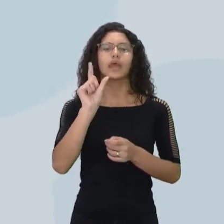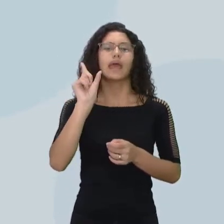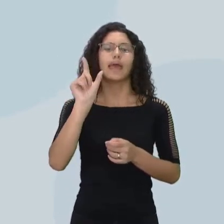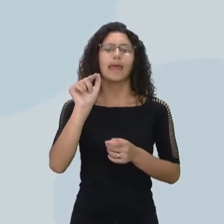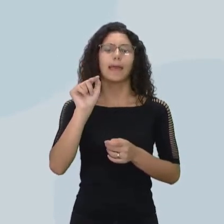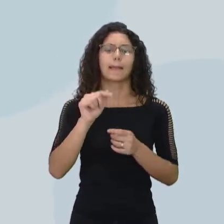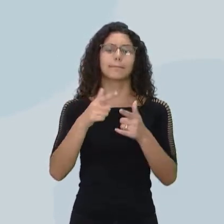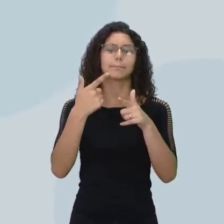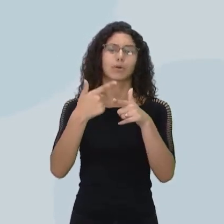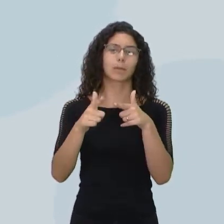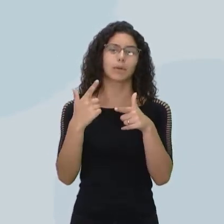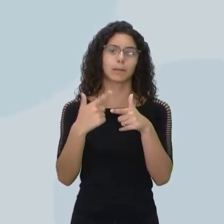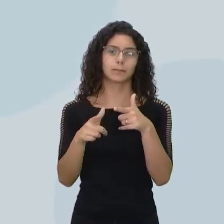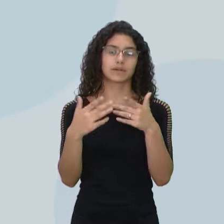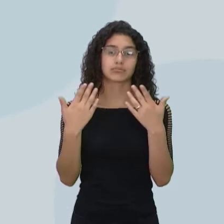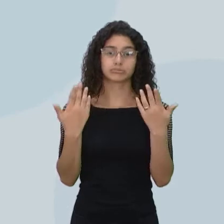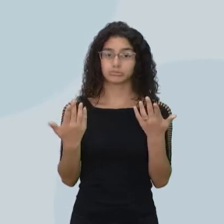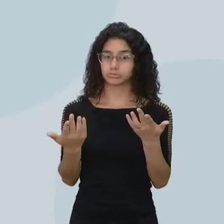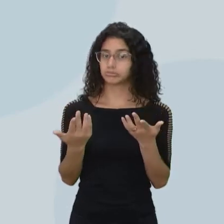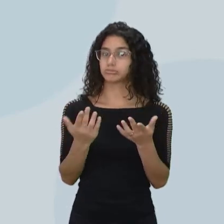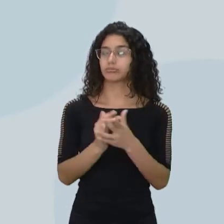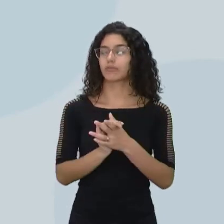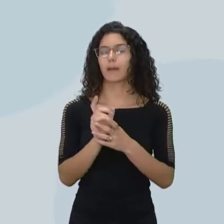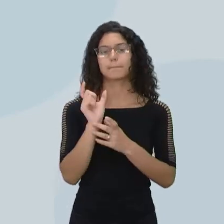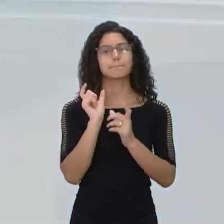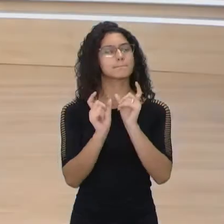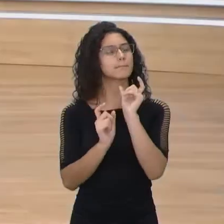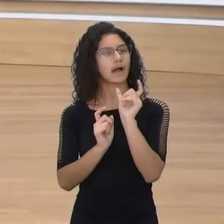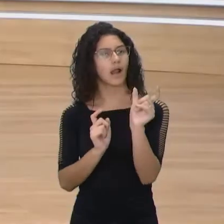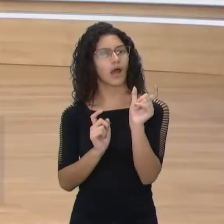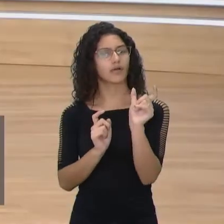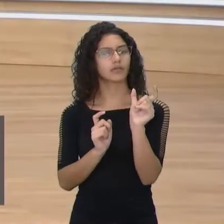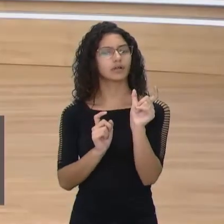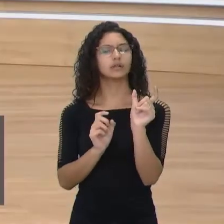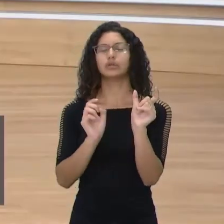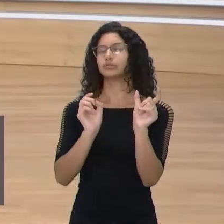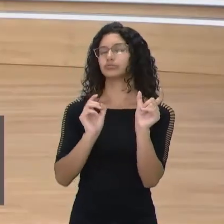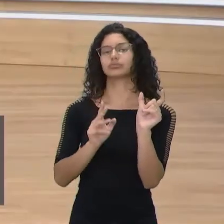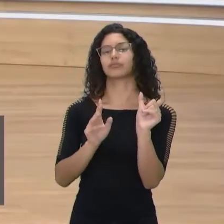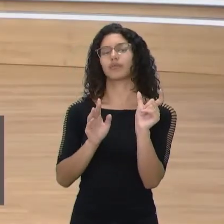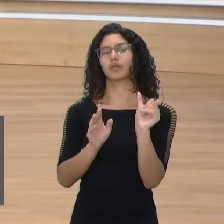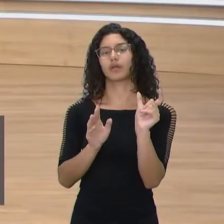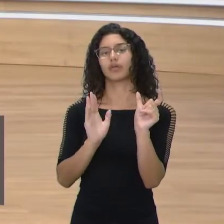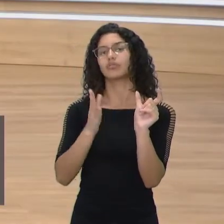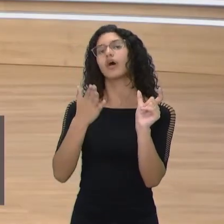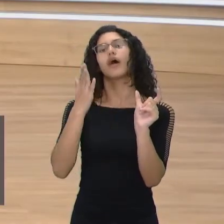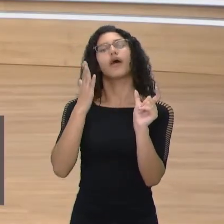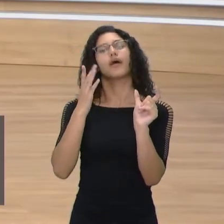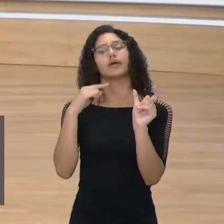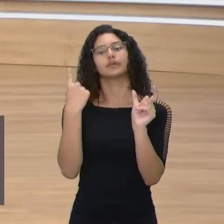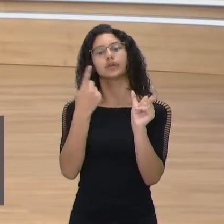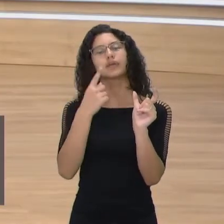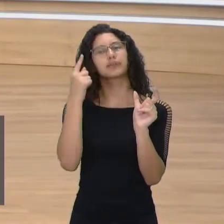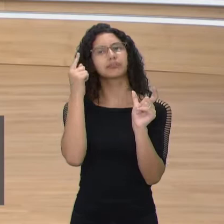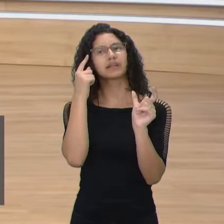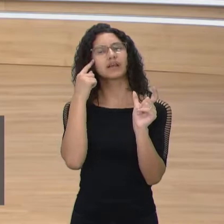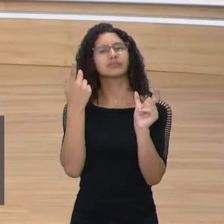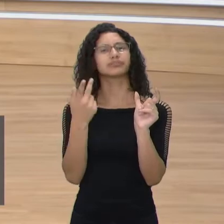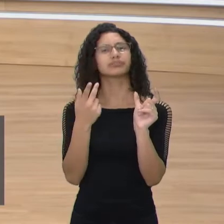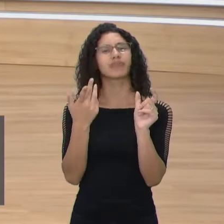são problemas. Essa palavra é uma palavra que por si só já faz a gente fazer um negócio meio assim,